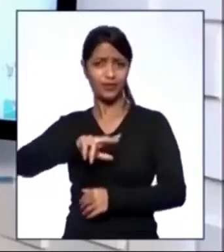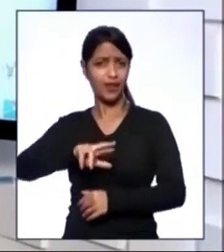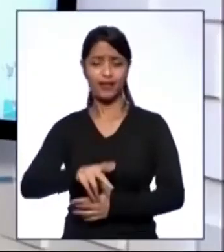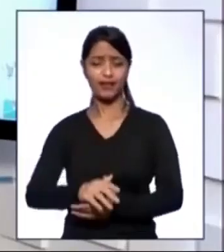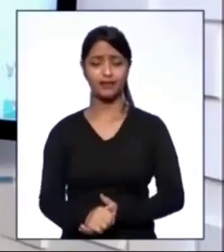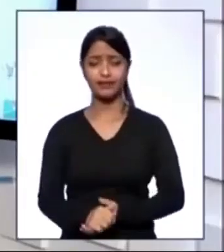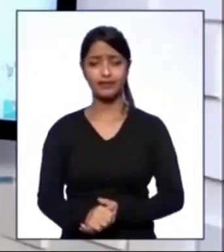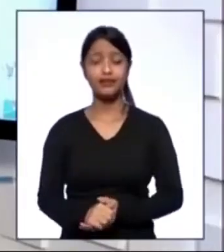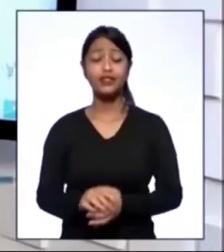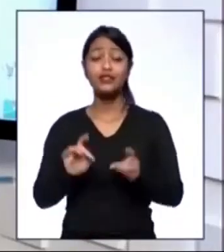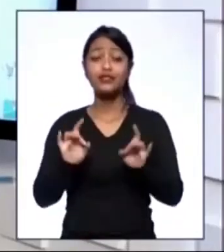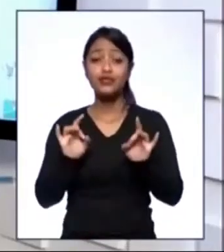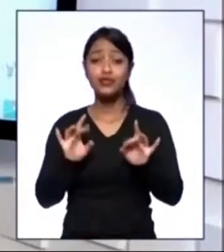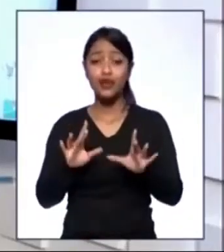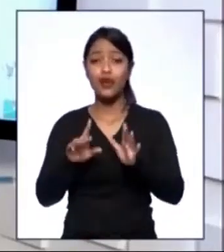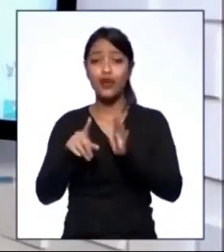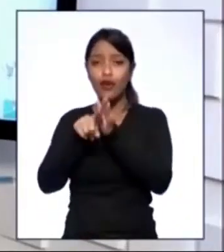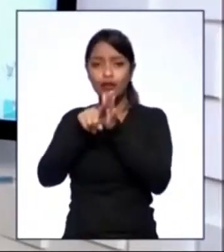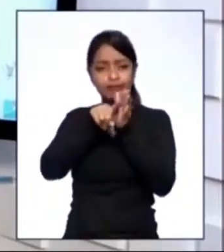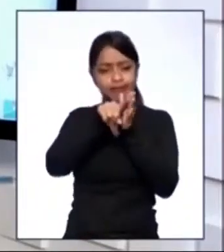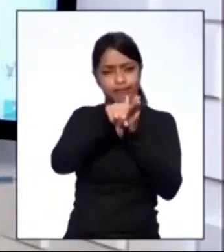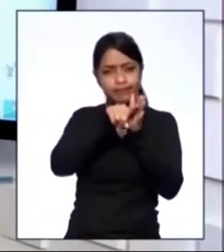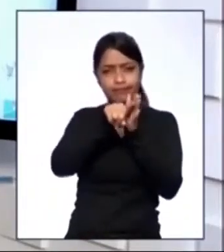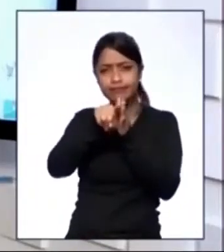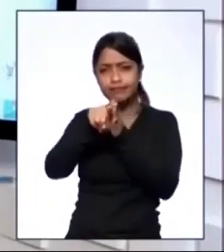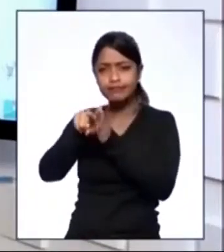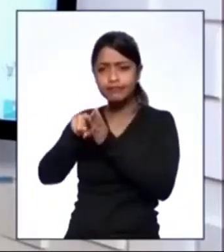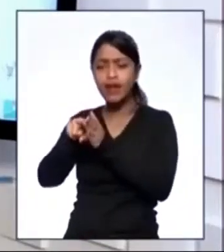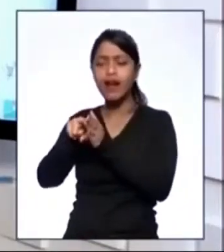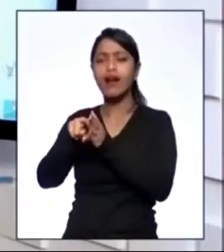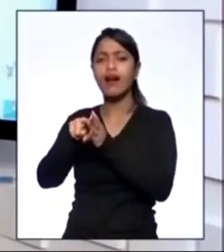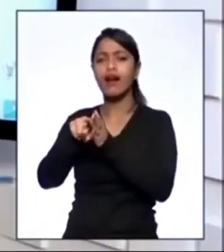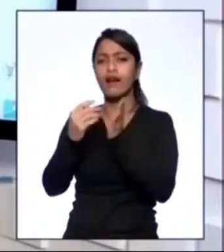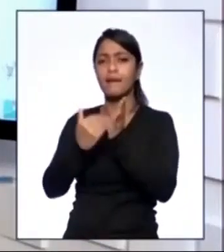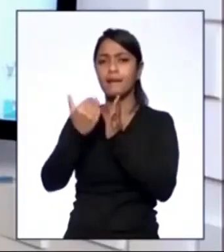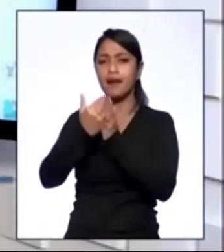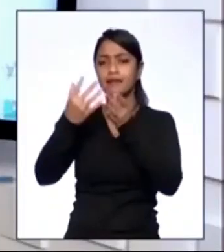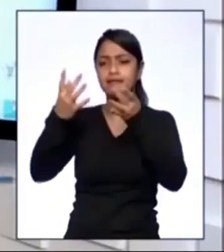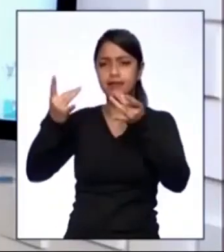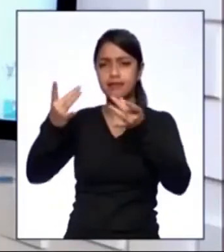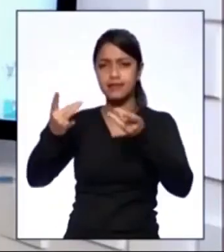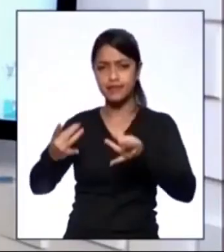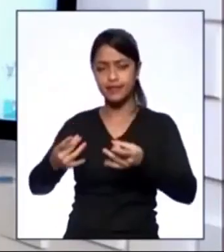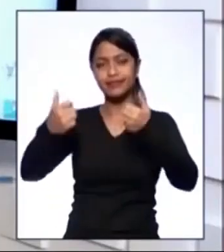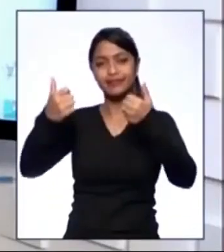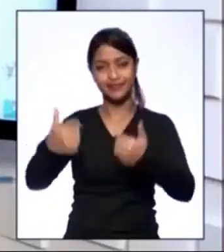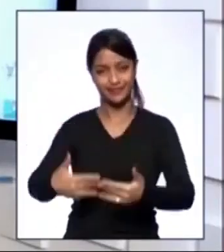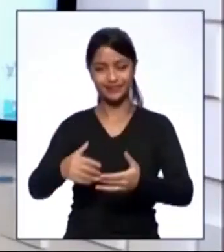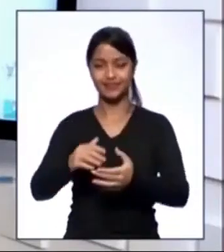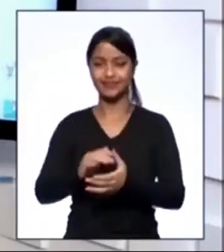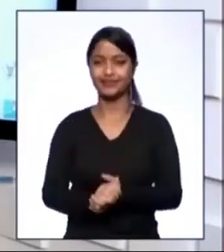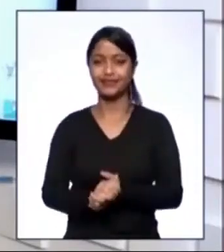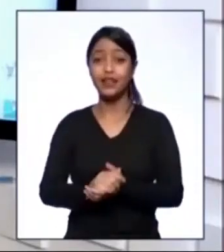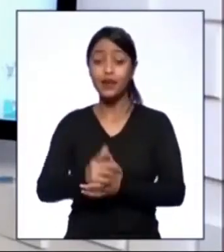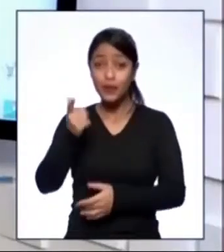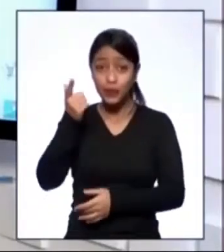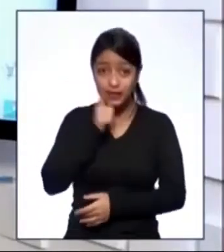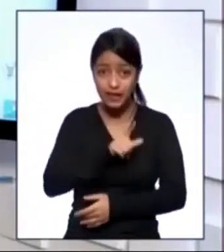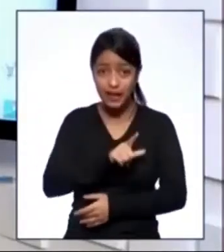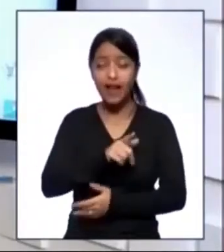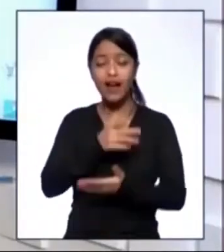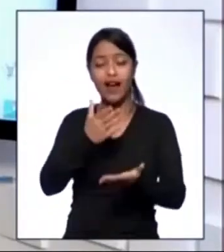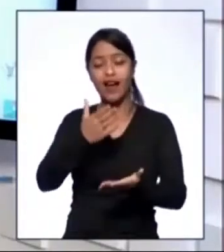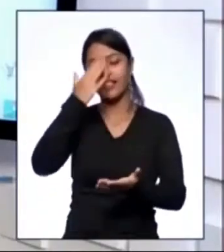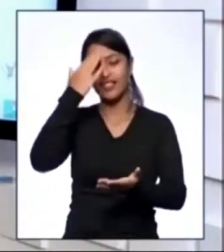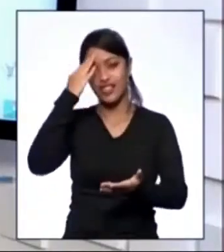observar e descrever os processos. Se a gente conseguir descrever isso, a gente conseguiu entender o que a gramática propõe como